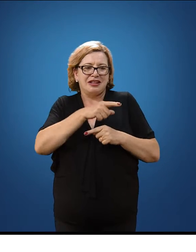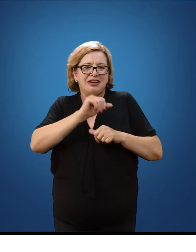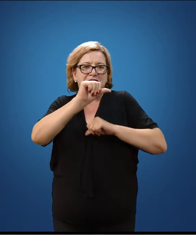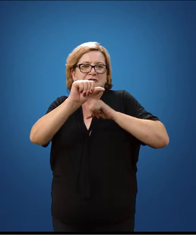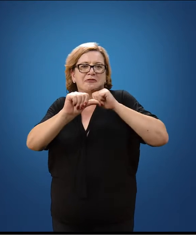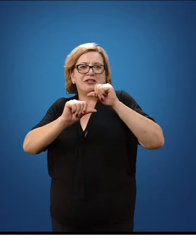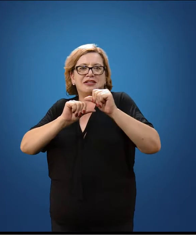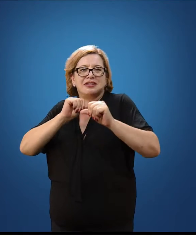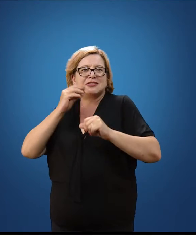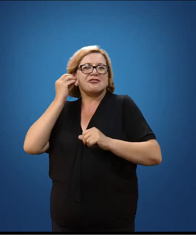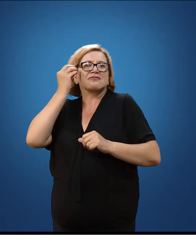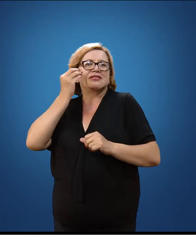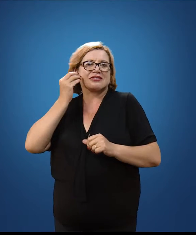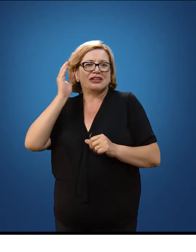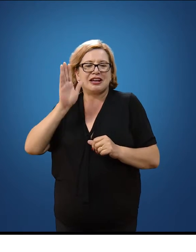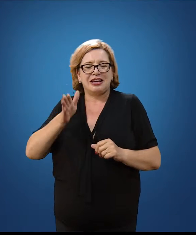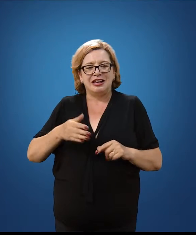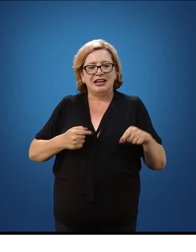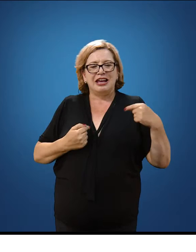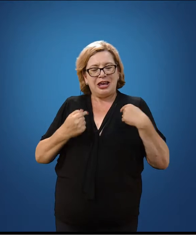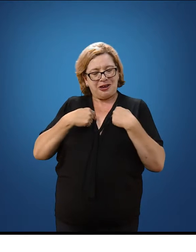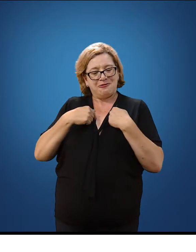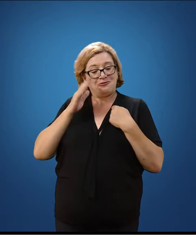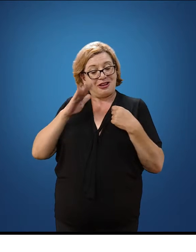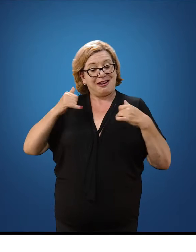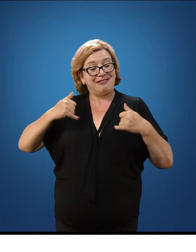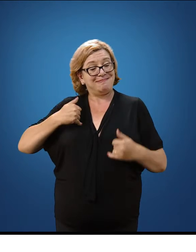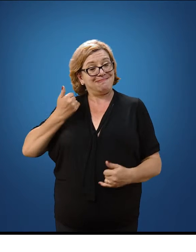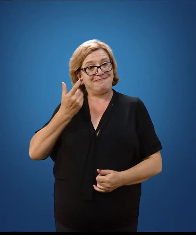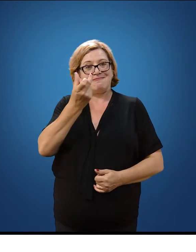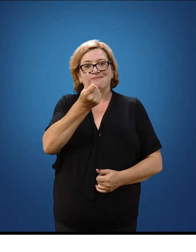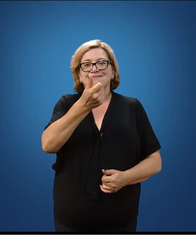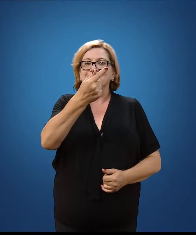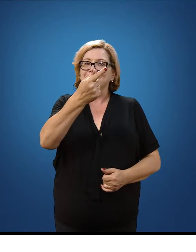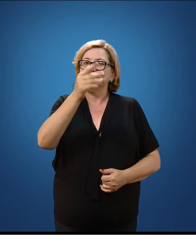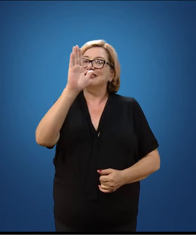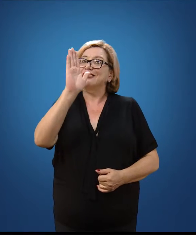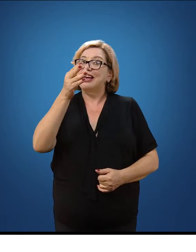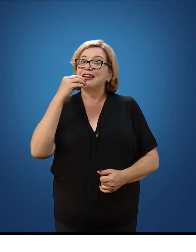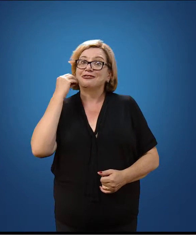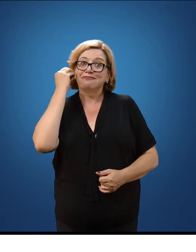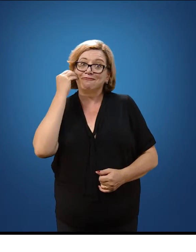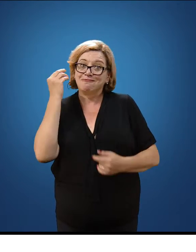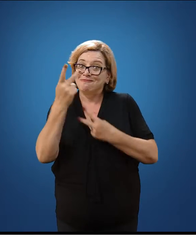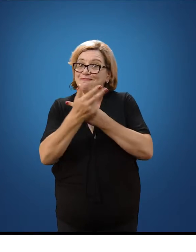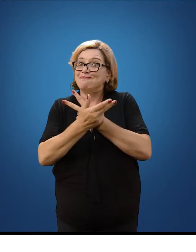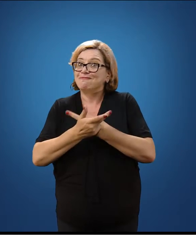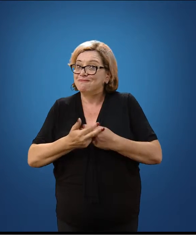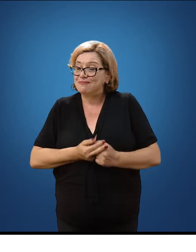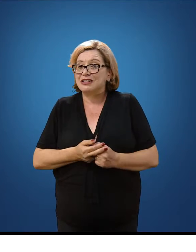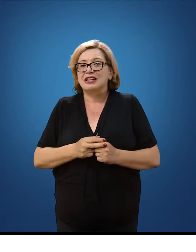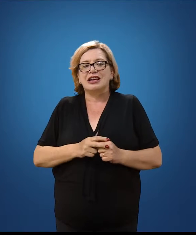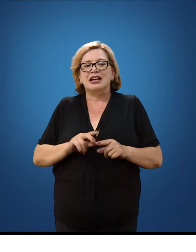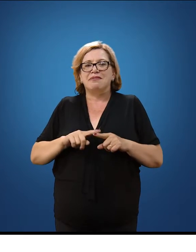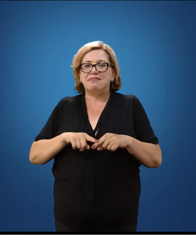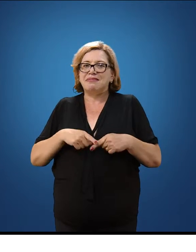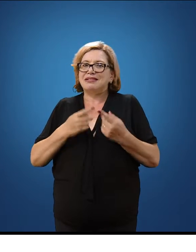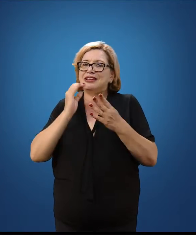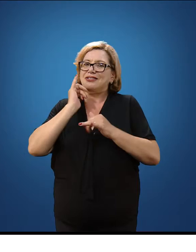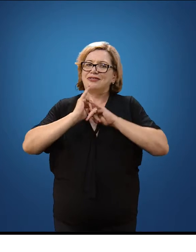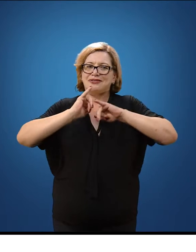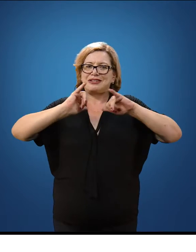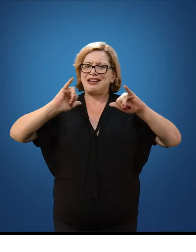Verdade. Eu tenho 67 anos, né? Não é pouco tempo de experiência, mas quero dizer para vocês assim, que não há mais como